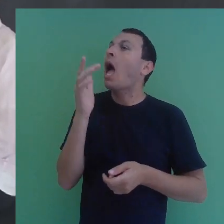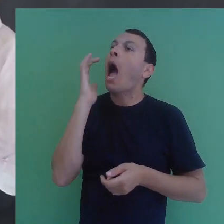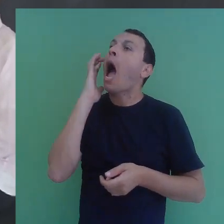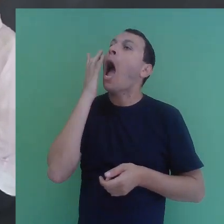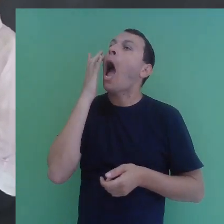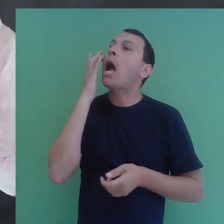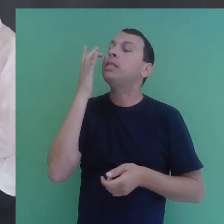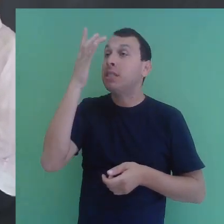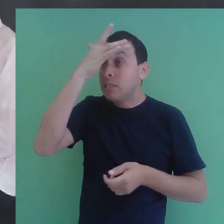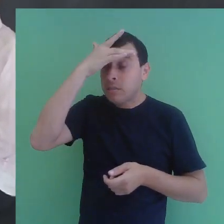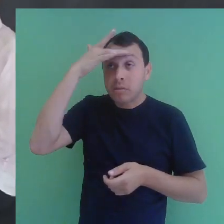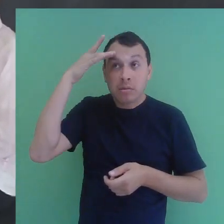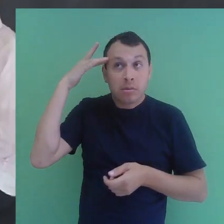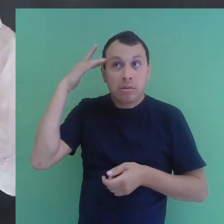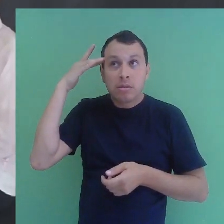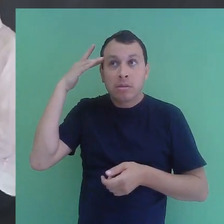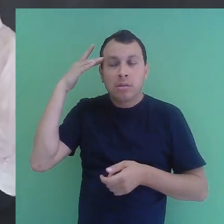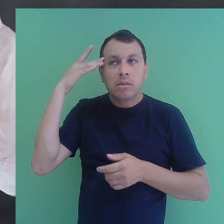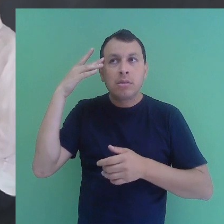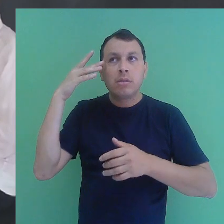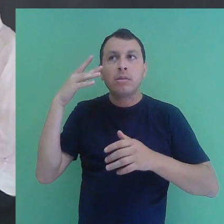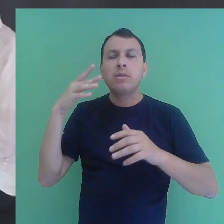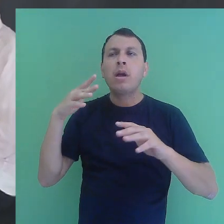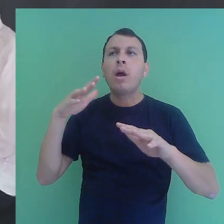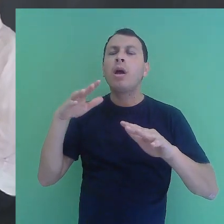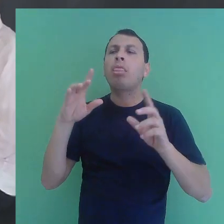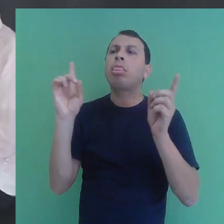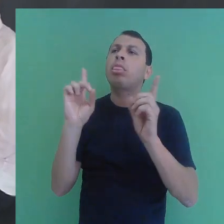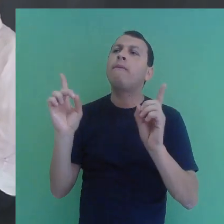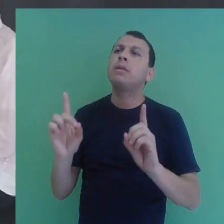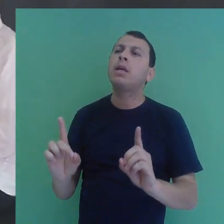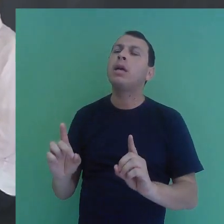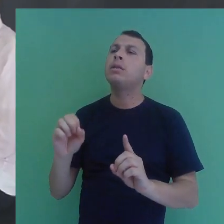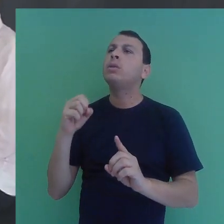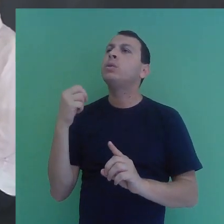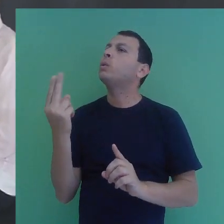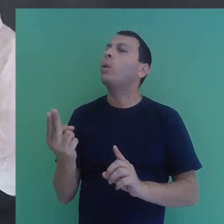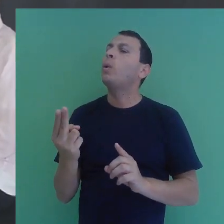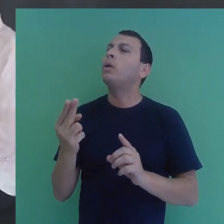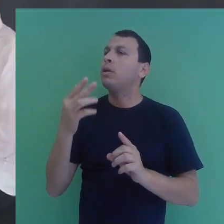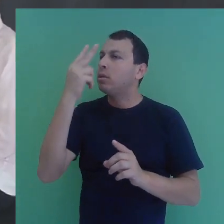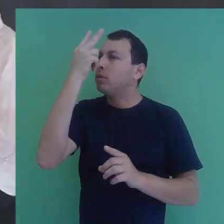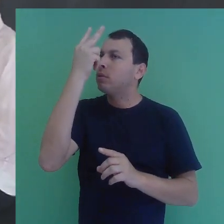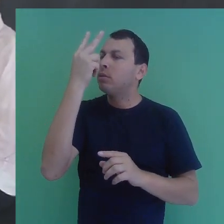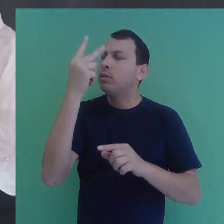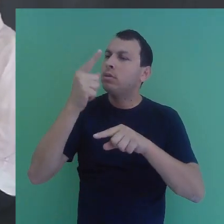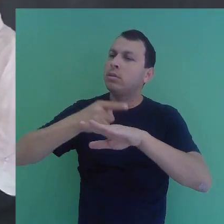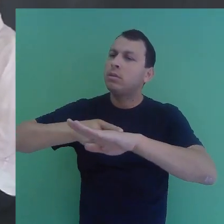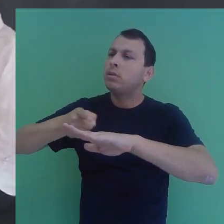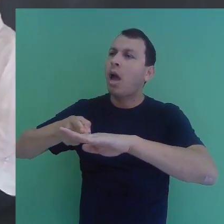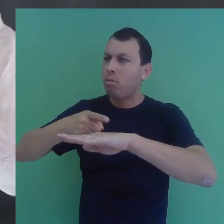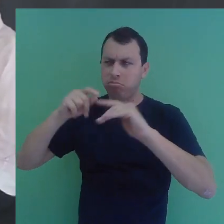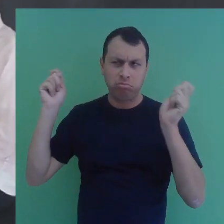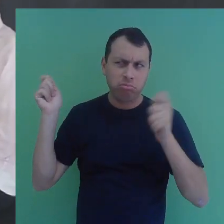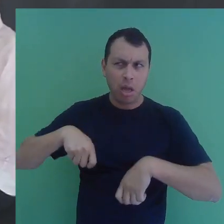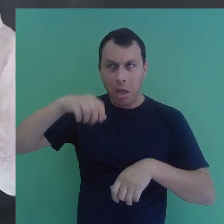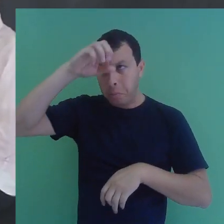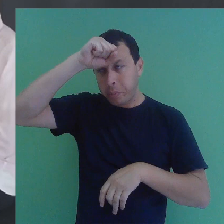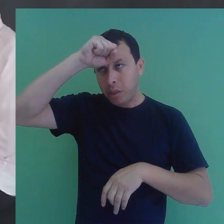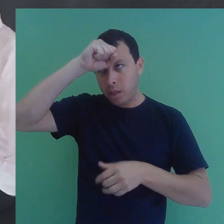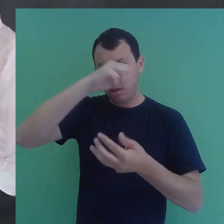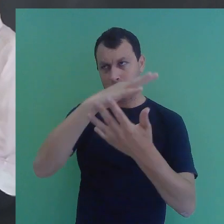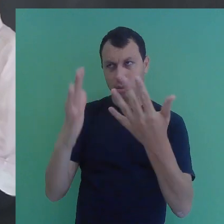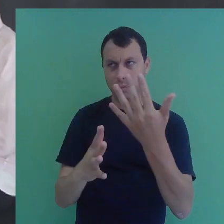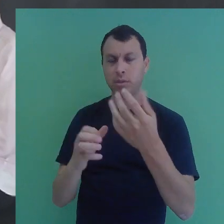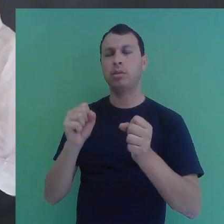que uma pessoa que tem, né, algum membro ou alguma deficiência, tipo um cego, você acha que consegue, que é possível aprender Libras? É